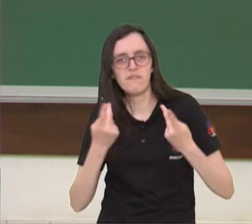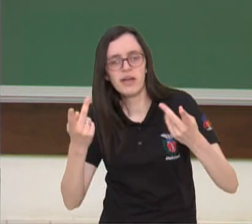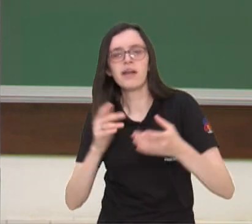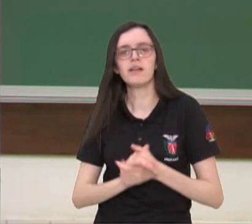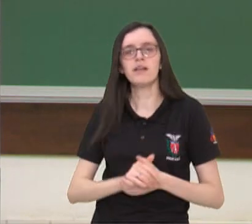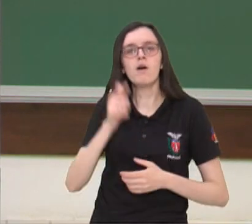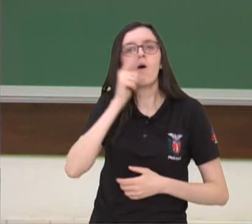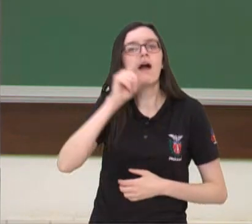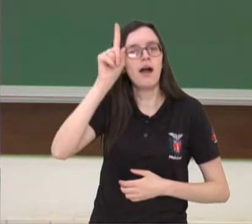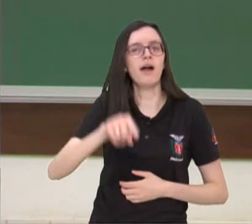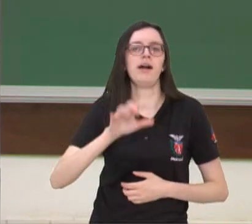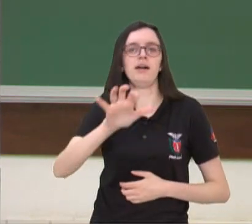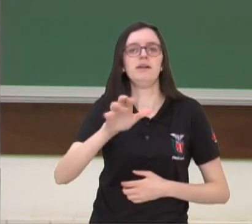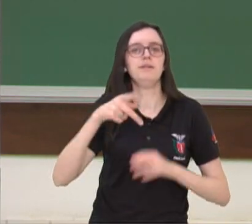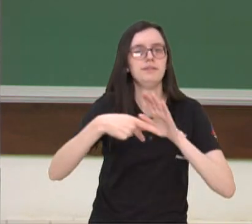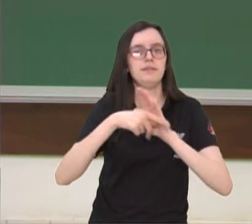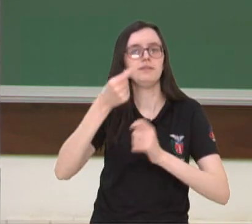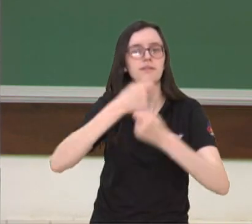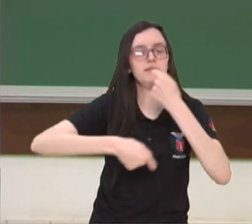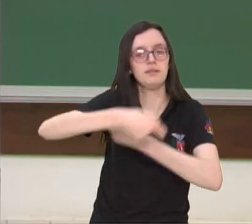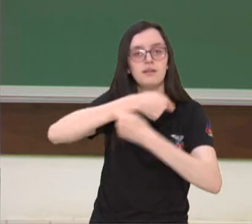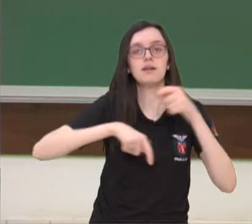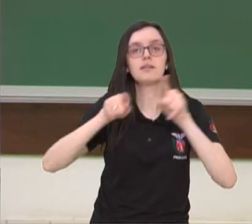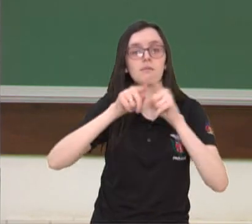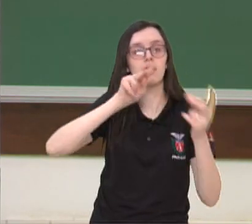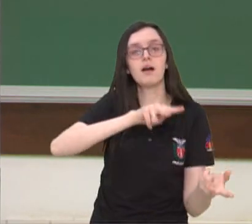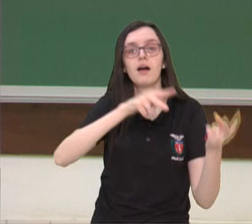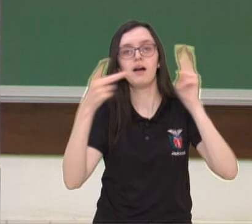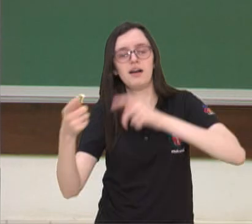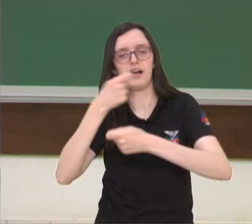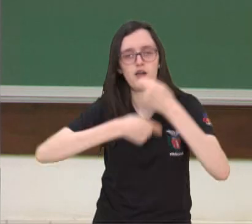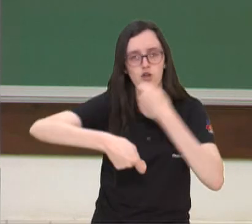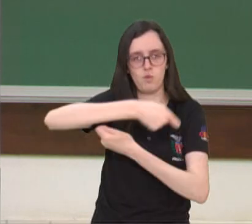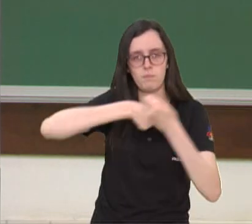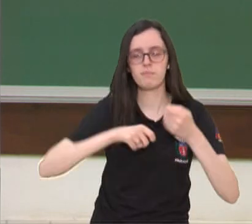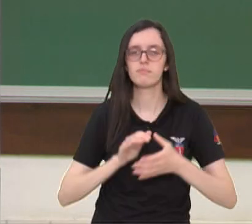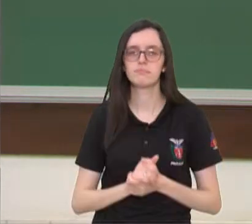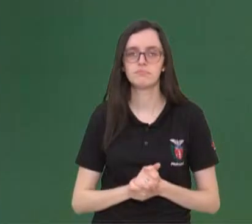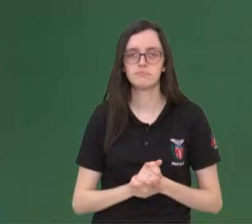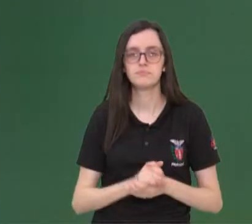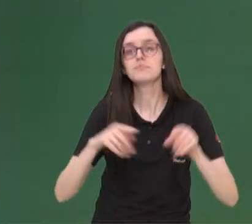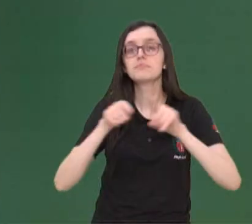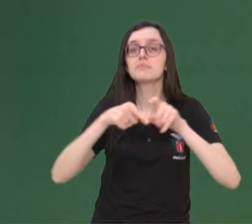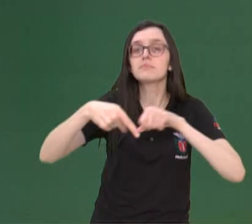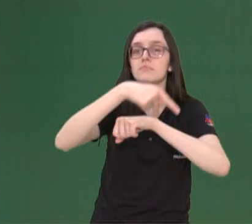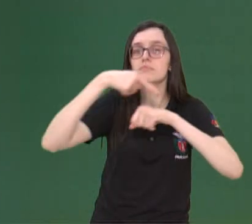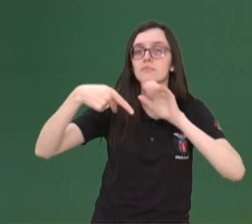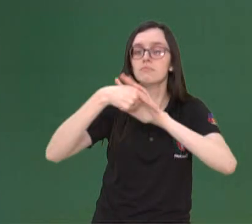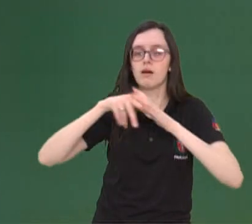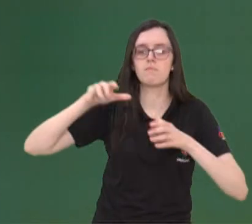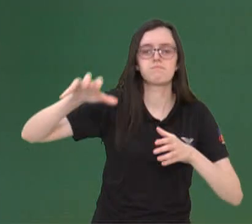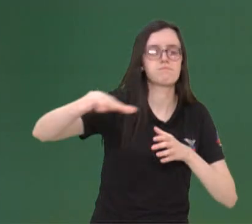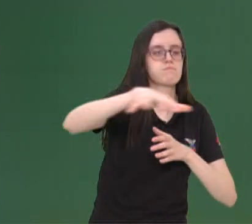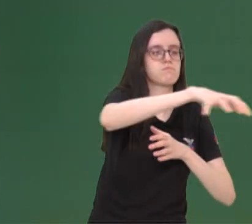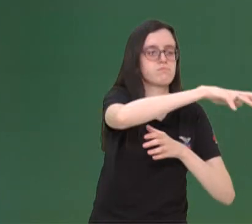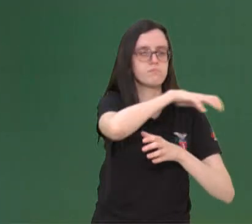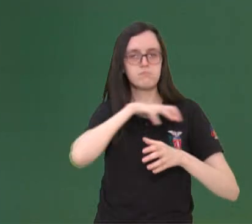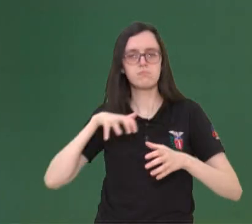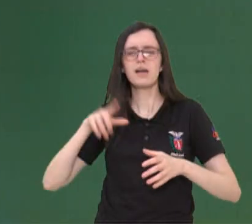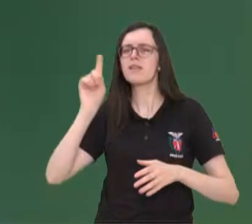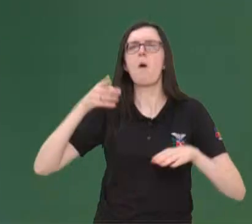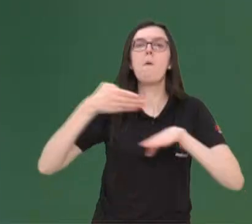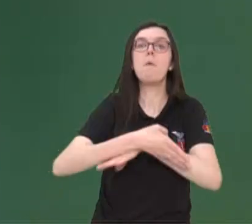essa transação econômica e transição econômica também. E os países periféricos já são aqueles que